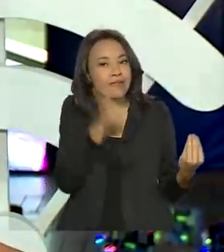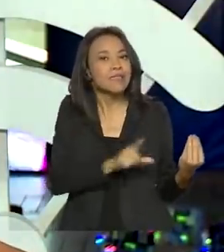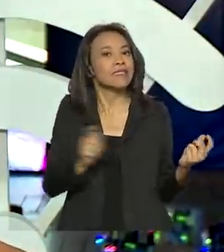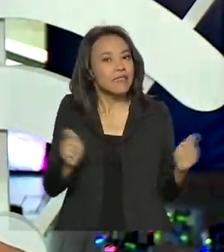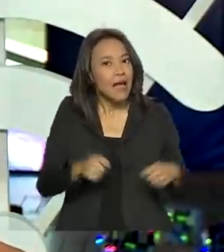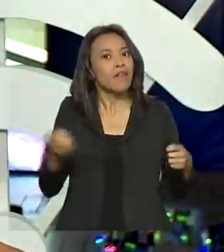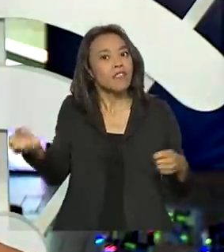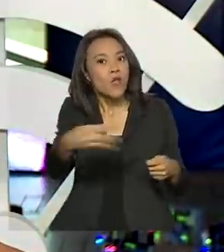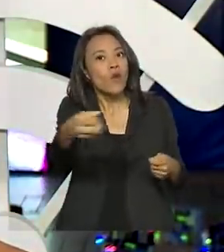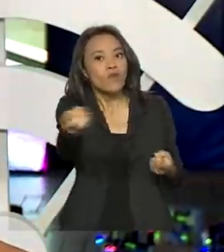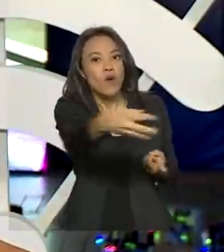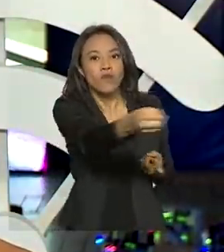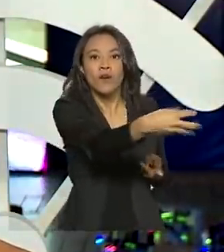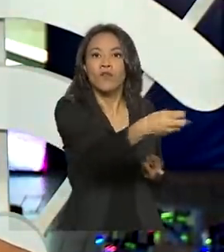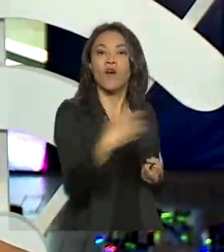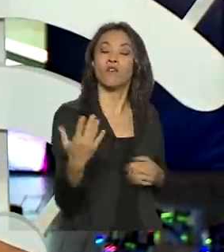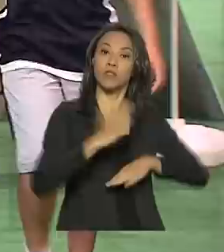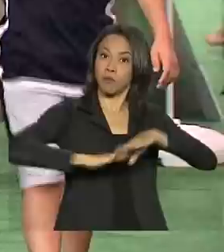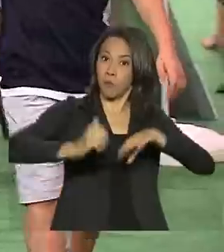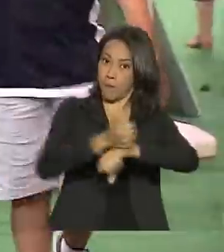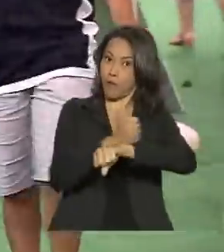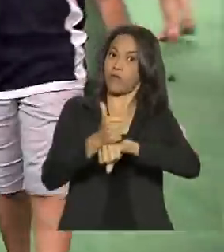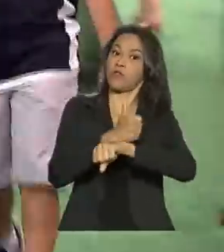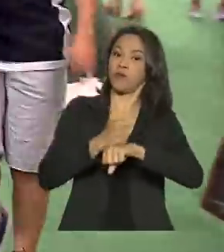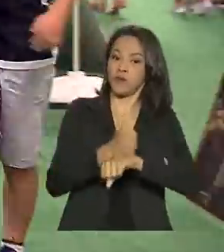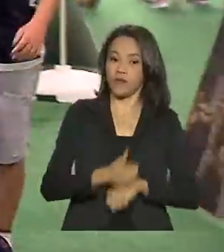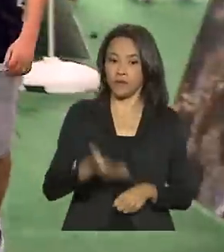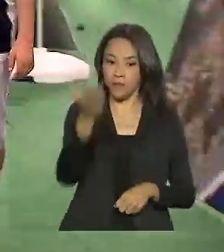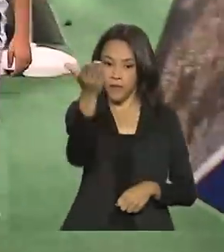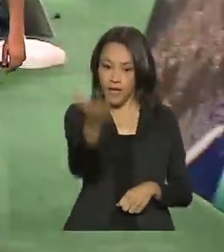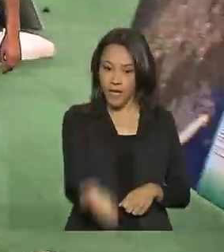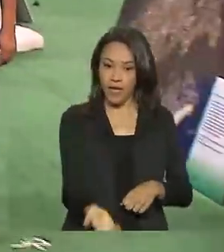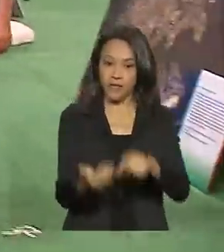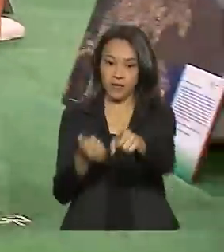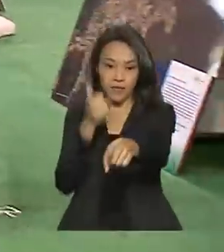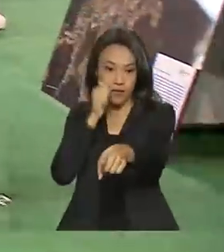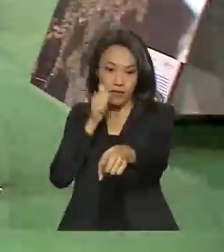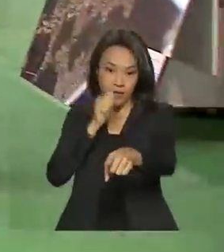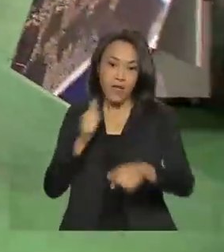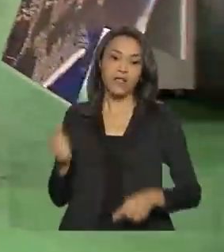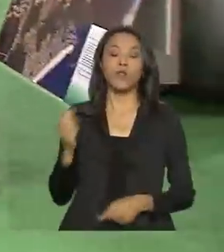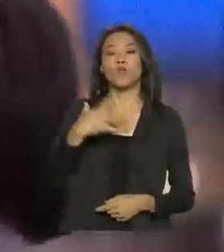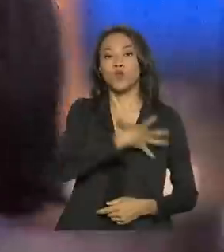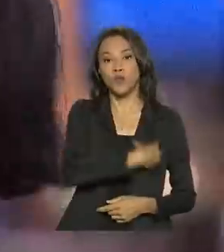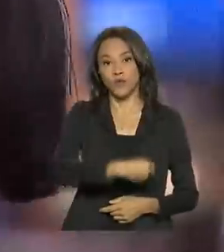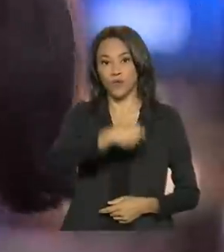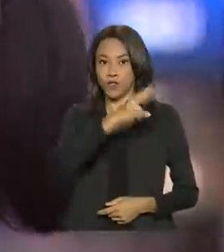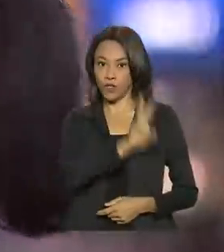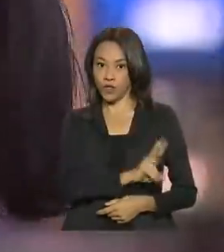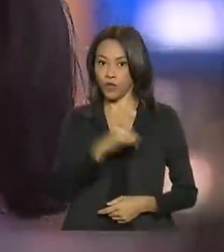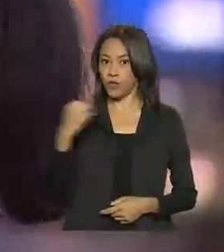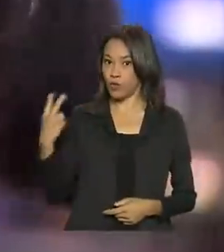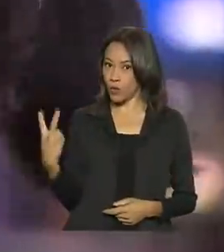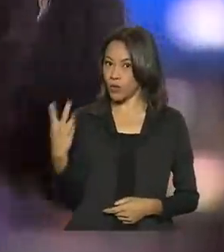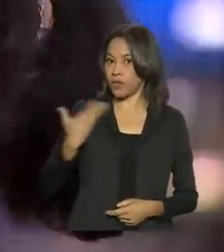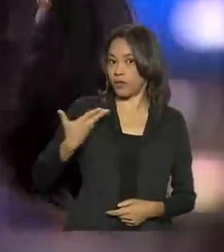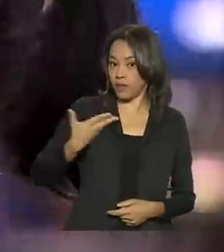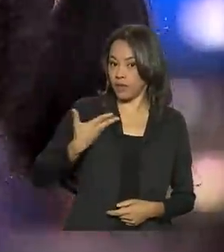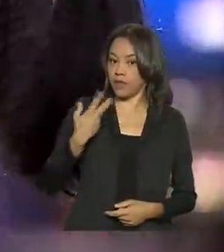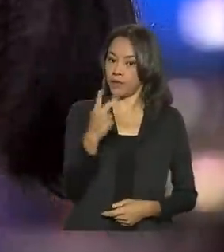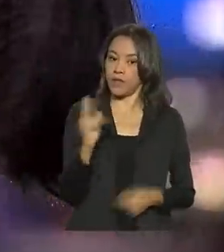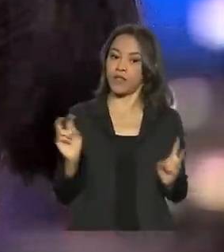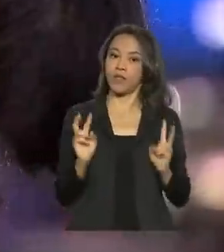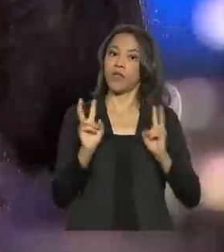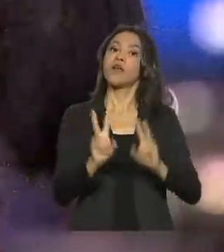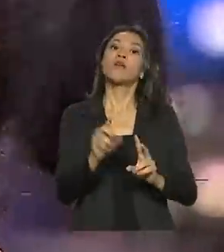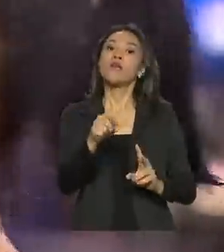novos mercados, novas profissões que vão surgir. Eliette trouxe os filhos e 2 amiguinhos e conta que a Semana